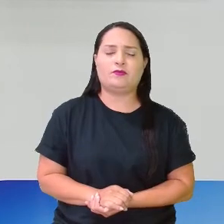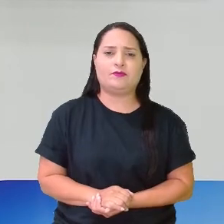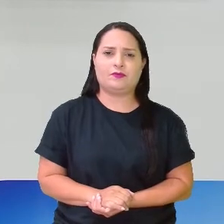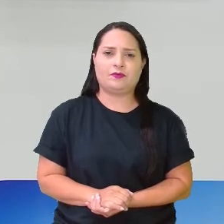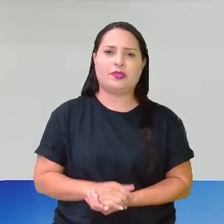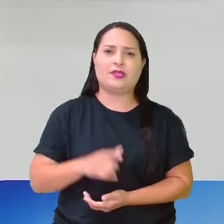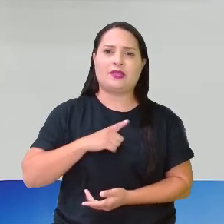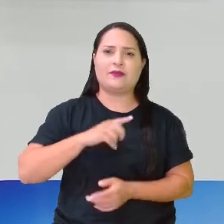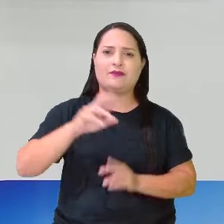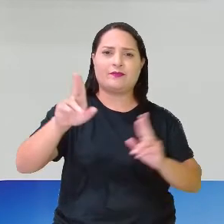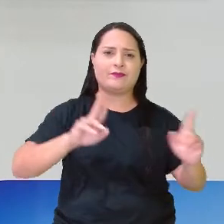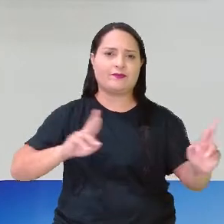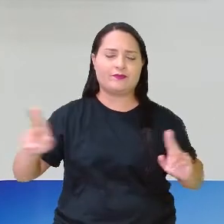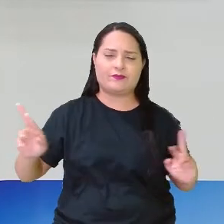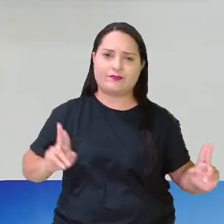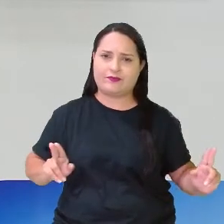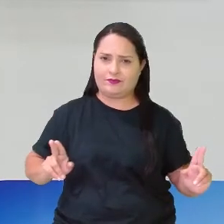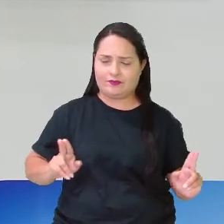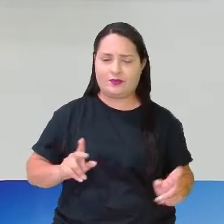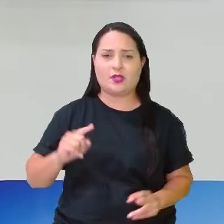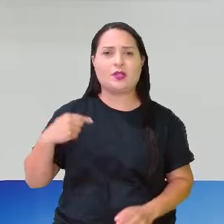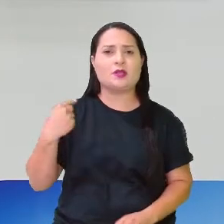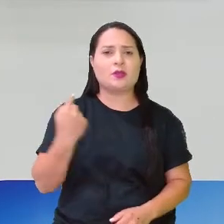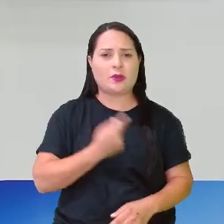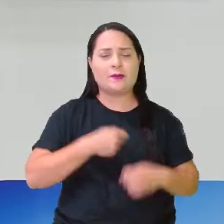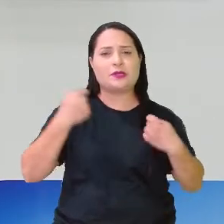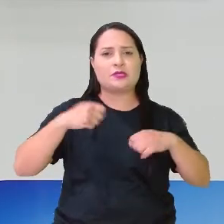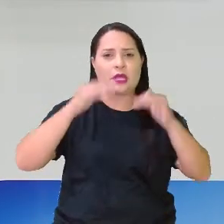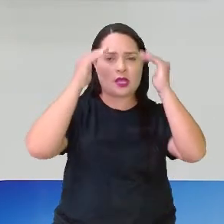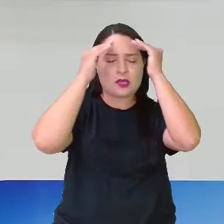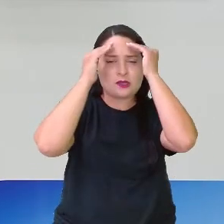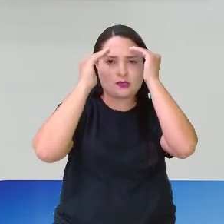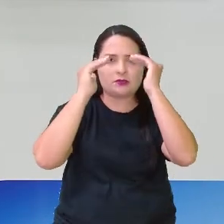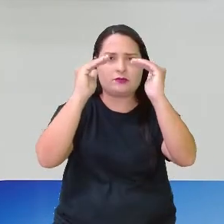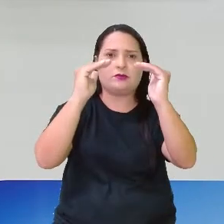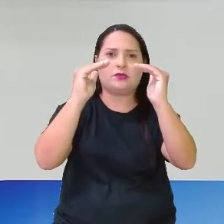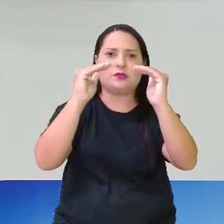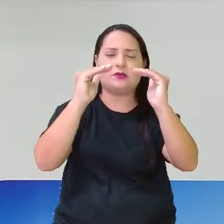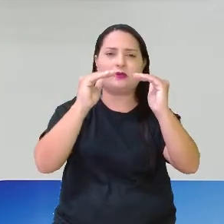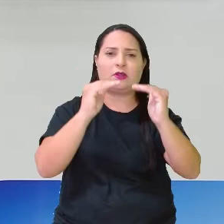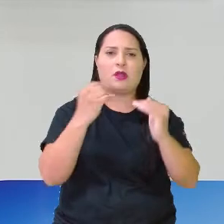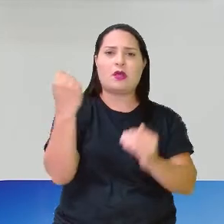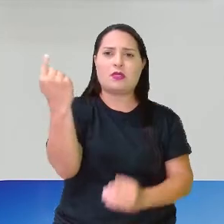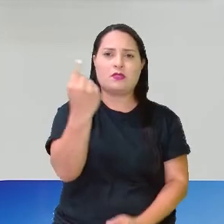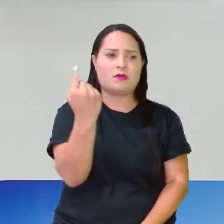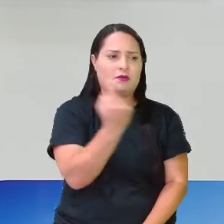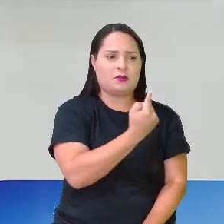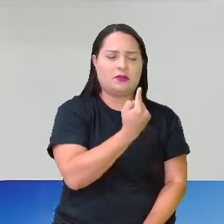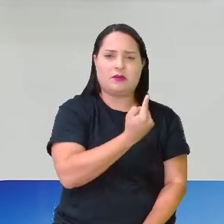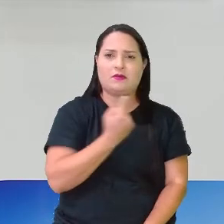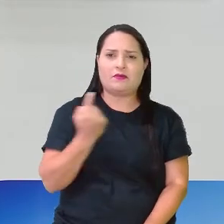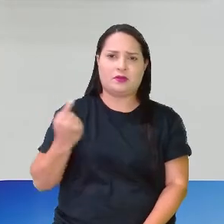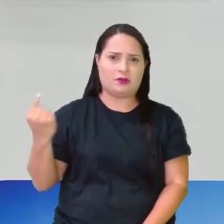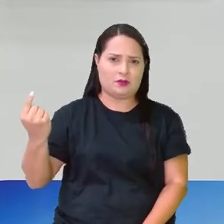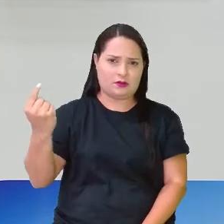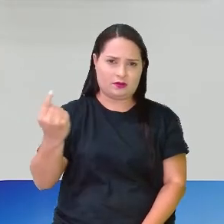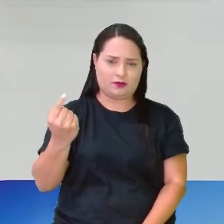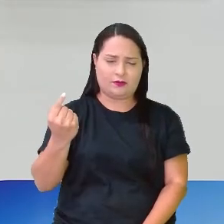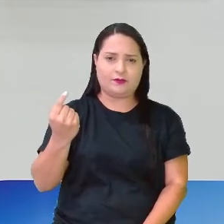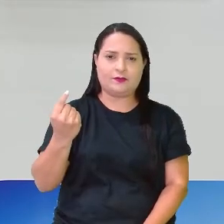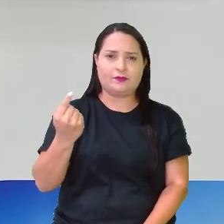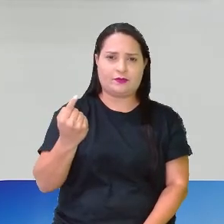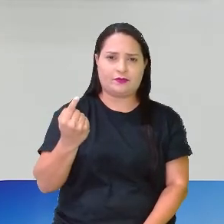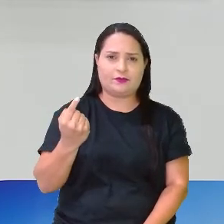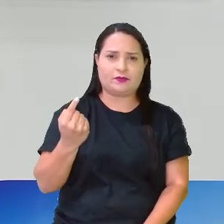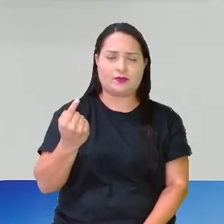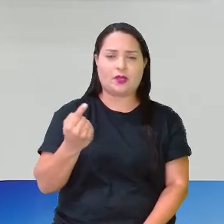forma diferente. Então, é muito importante a gente respeitar, né, essa individualidade, que é o que a gente chama de